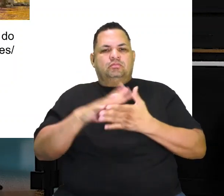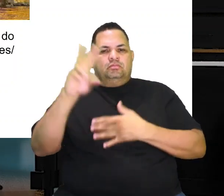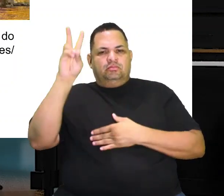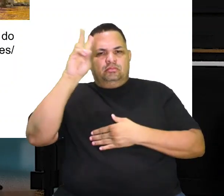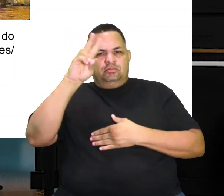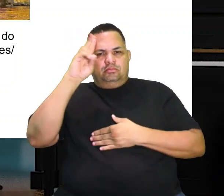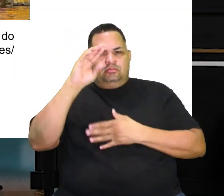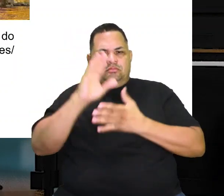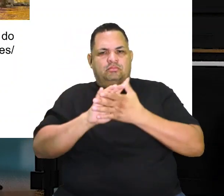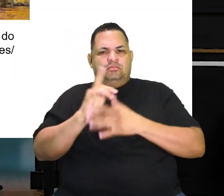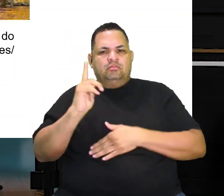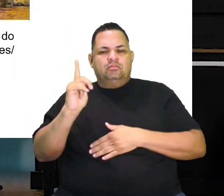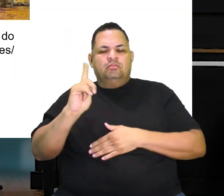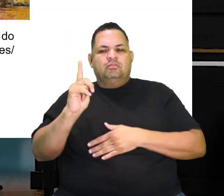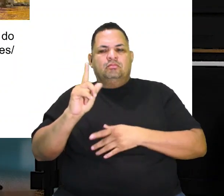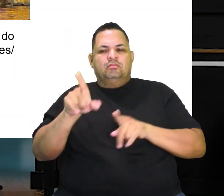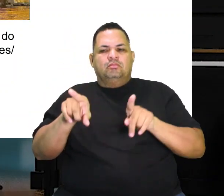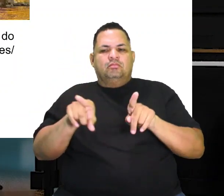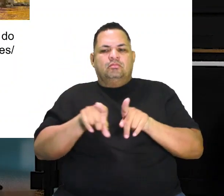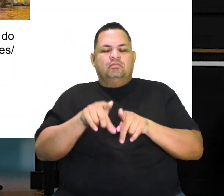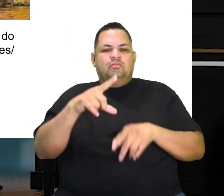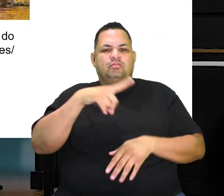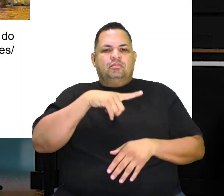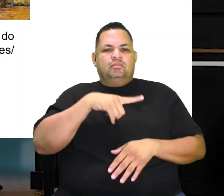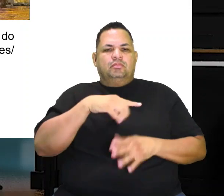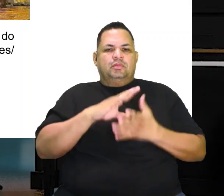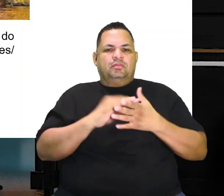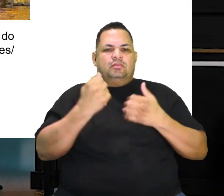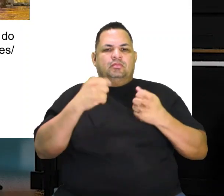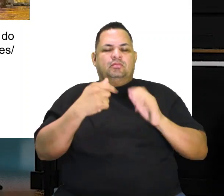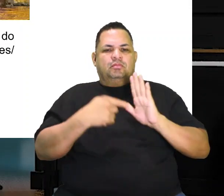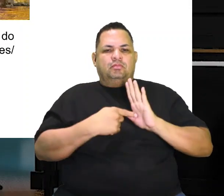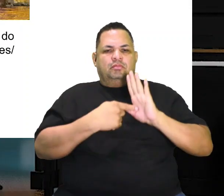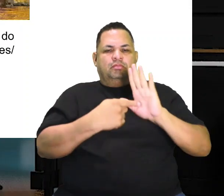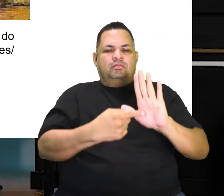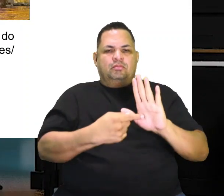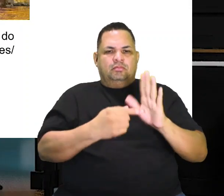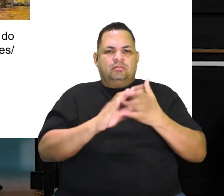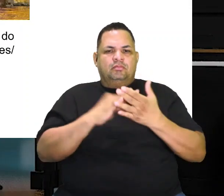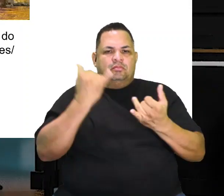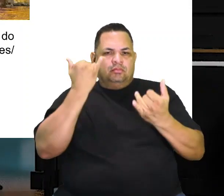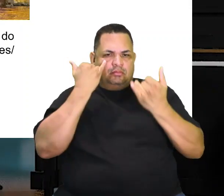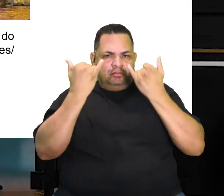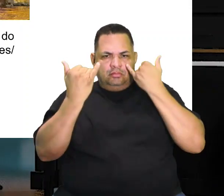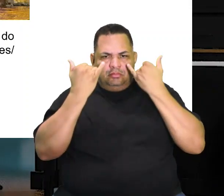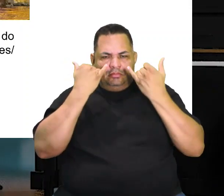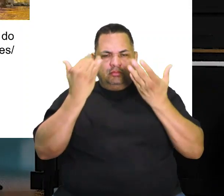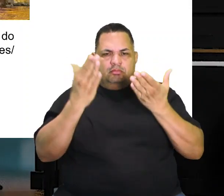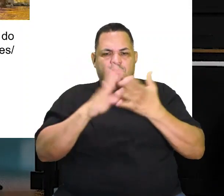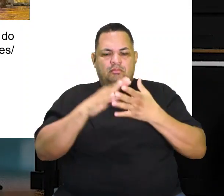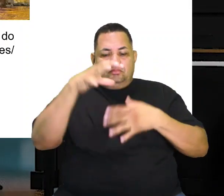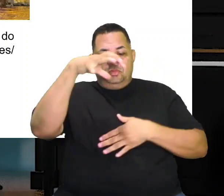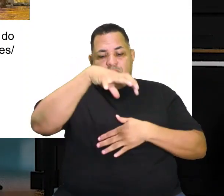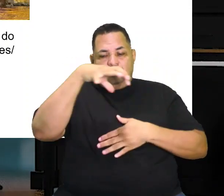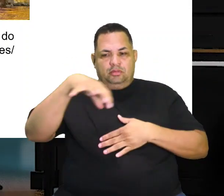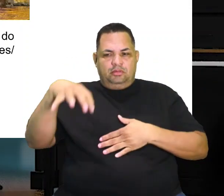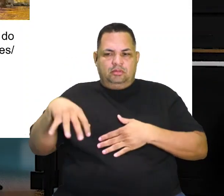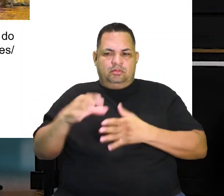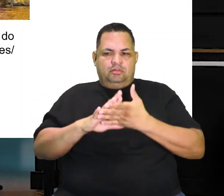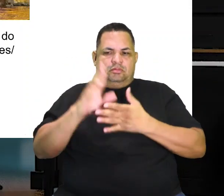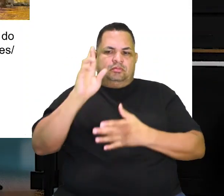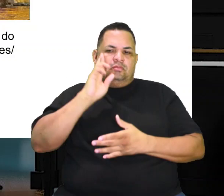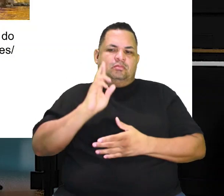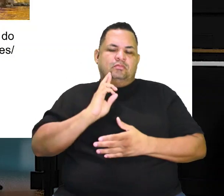de geografia, tem flexibilidade para trazermos essas informações locais,